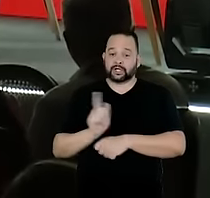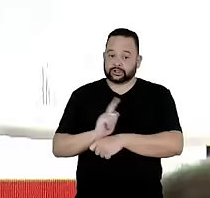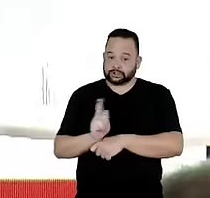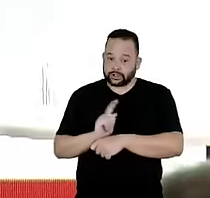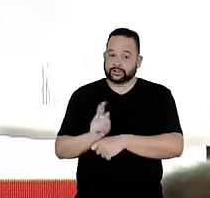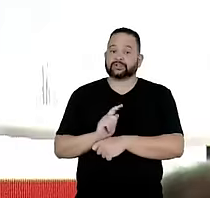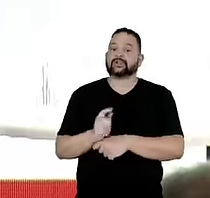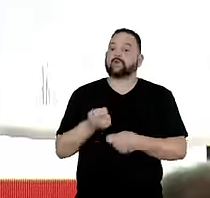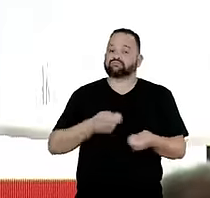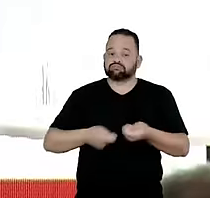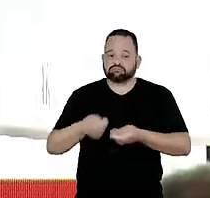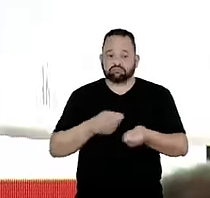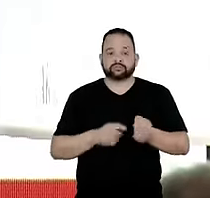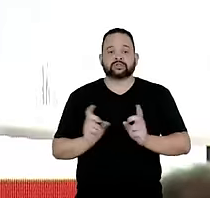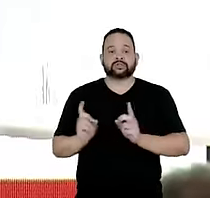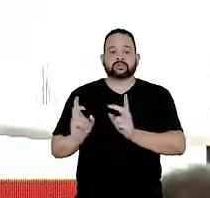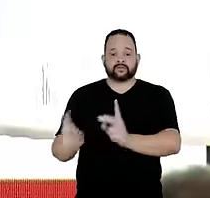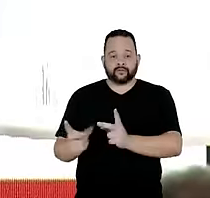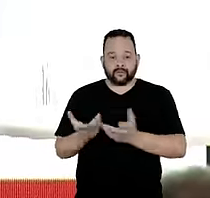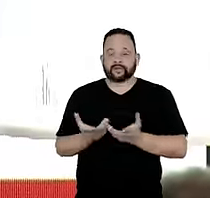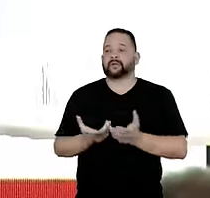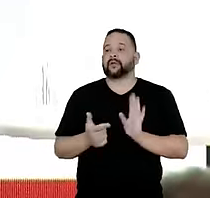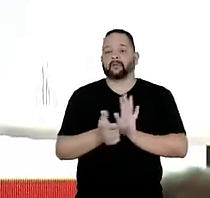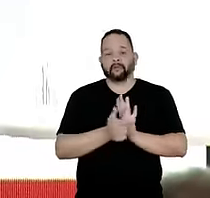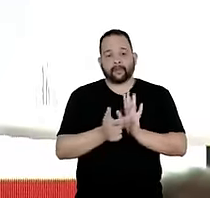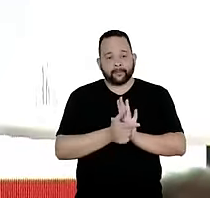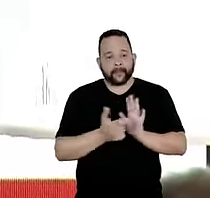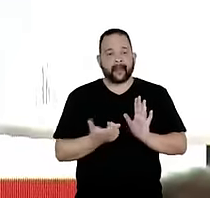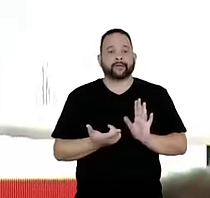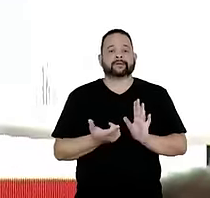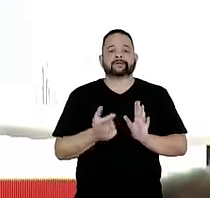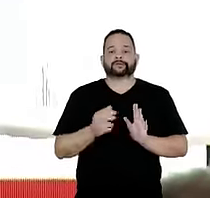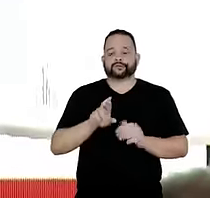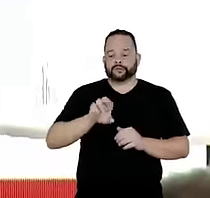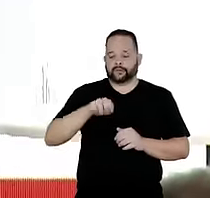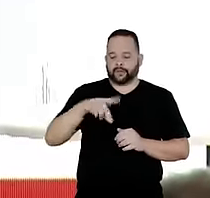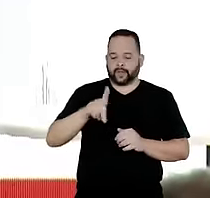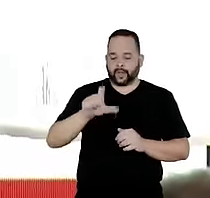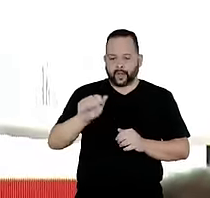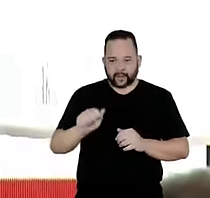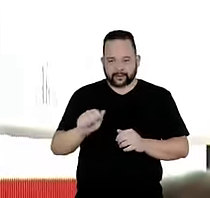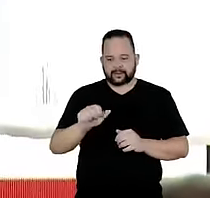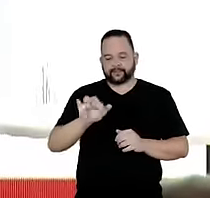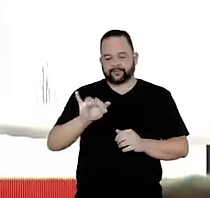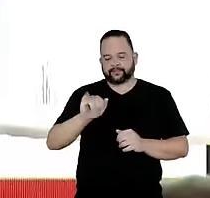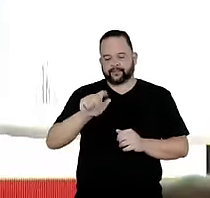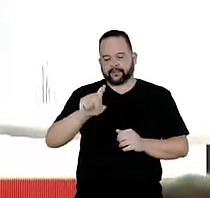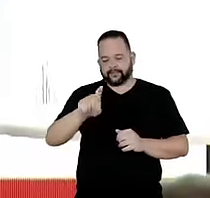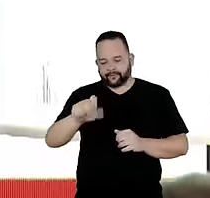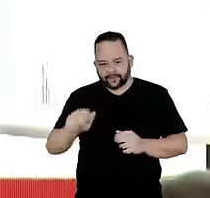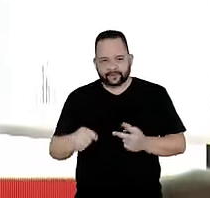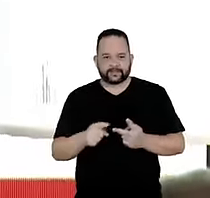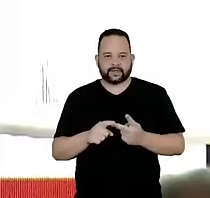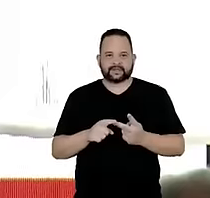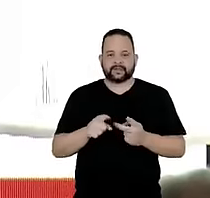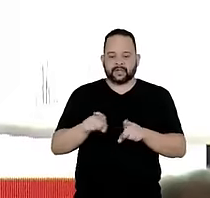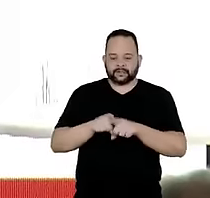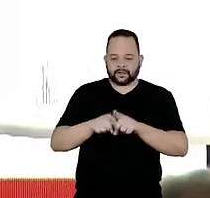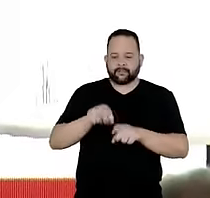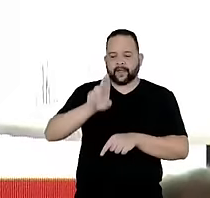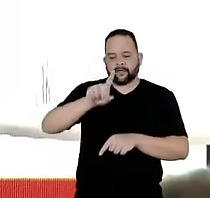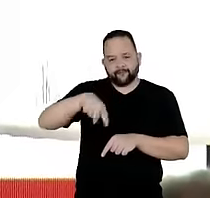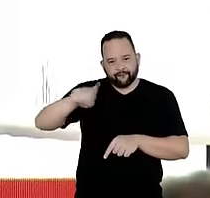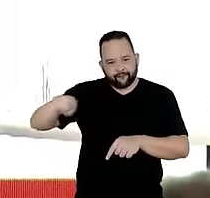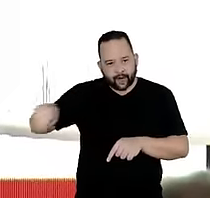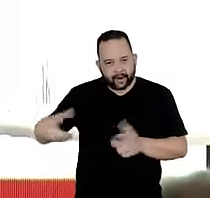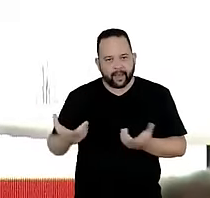vender comprel longe de uma liquidez de de renda fixa da renda variável como você já tinha mencionado mas hoje Sem dúvida nenhuma é possível fazer uma